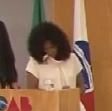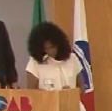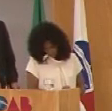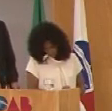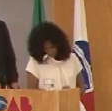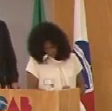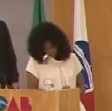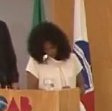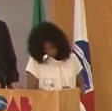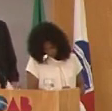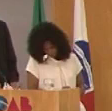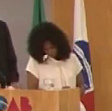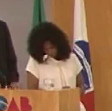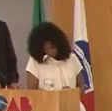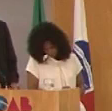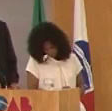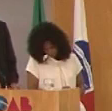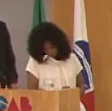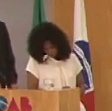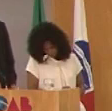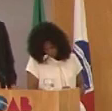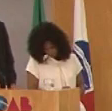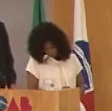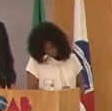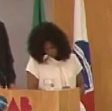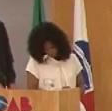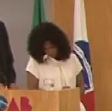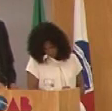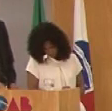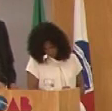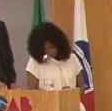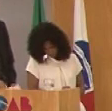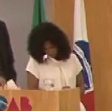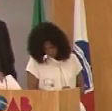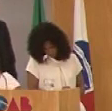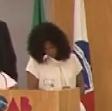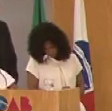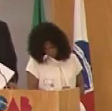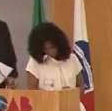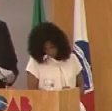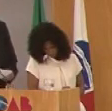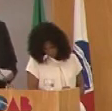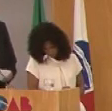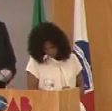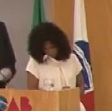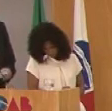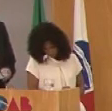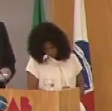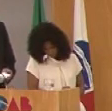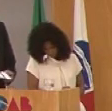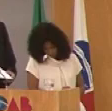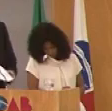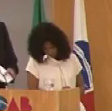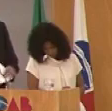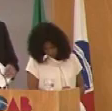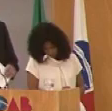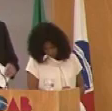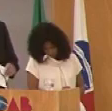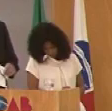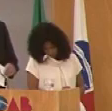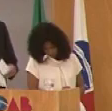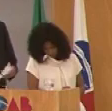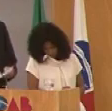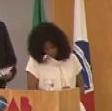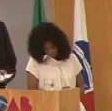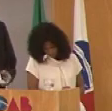início da construção desse projeto, ele está sendo abruptamente interrompido, de forma violenta, como